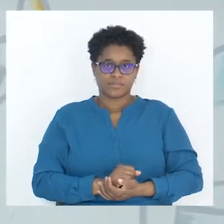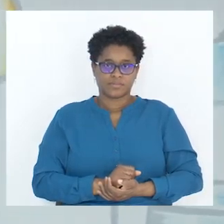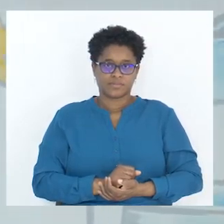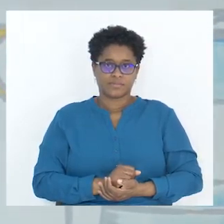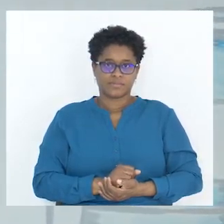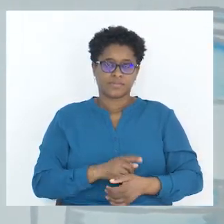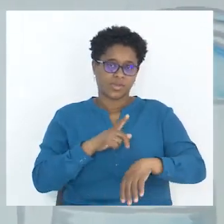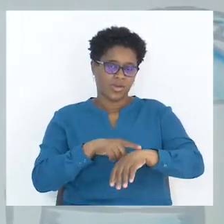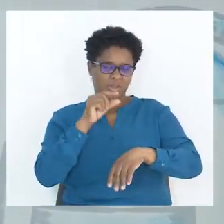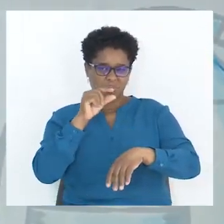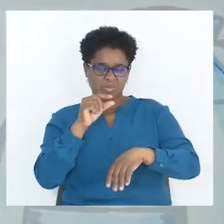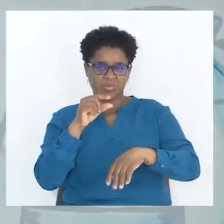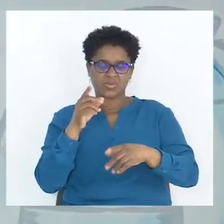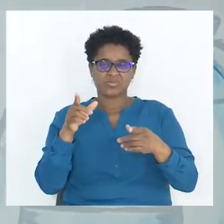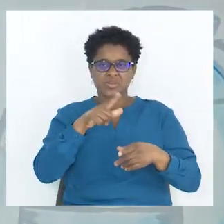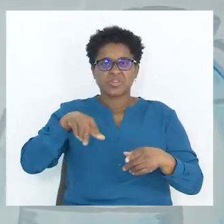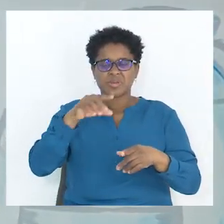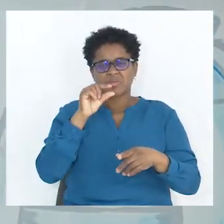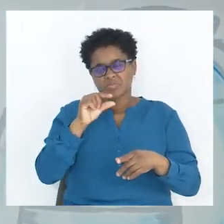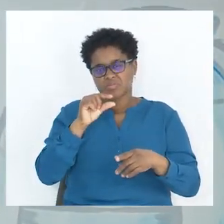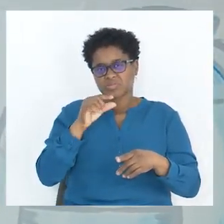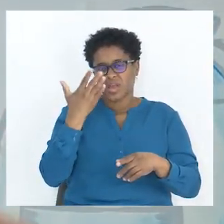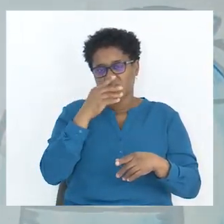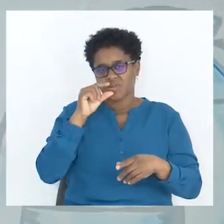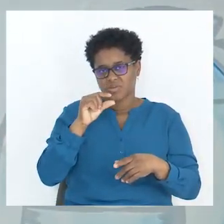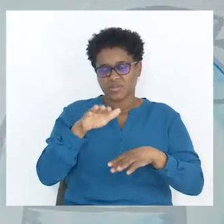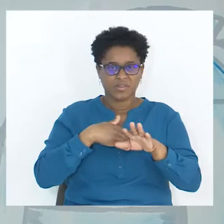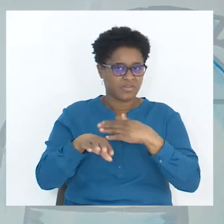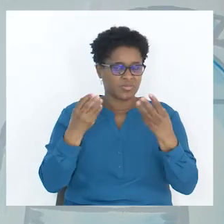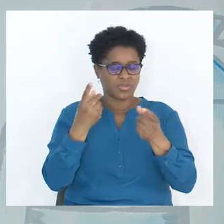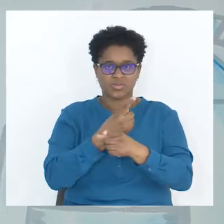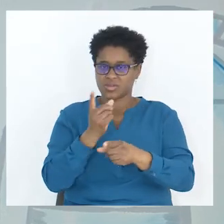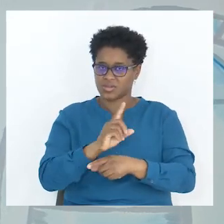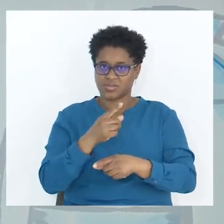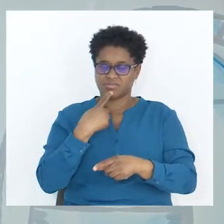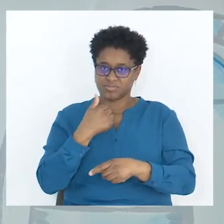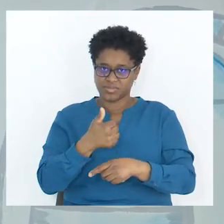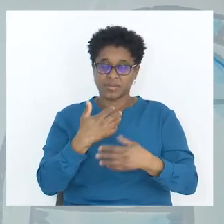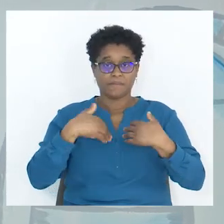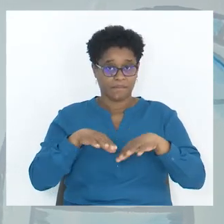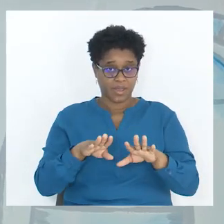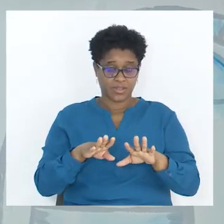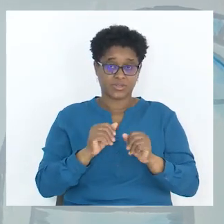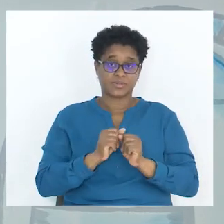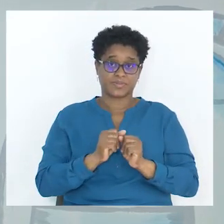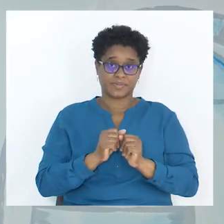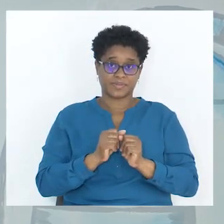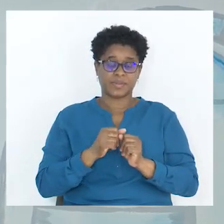A aula é curta, o espaço é curto, então não dá para fazer muita coisa. Ok?